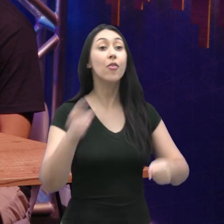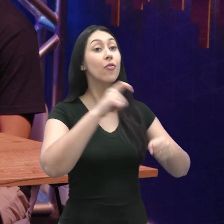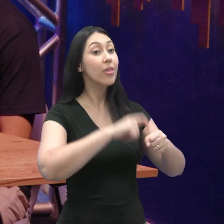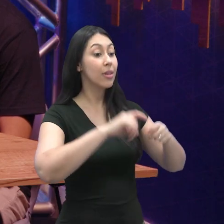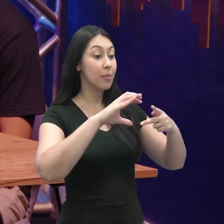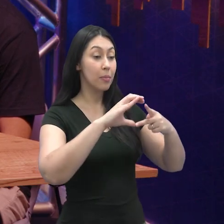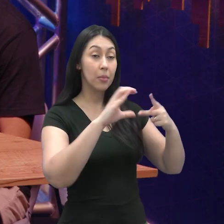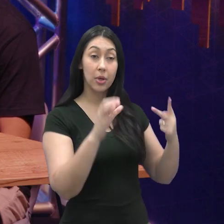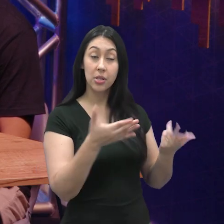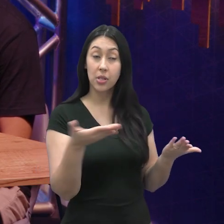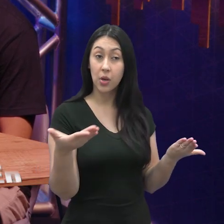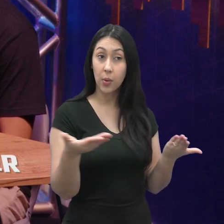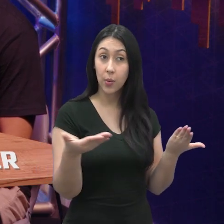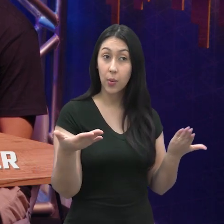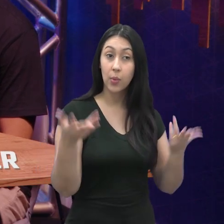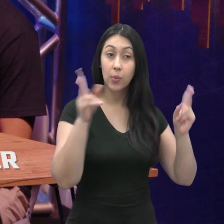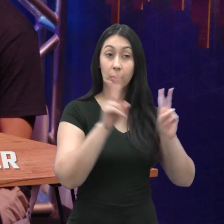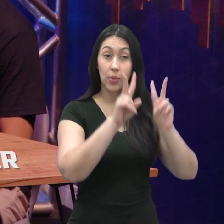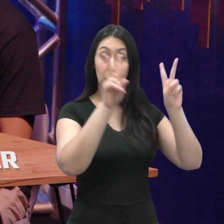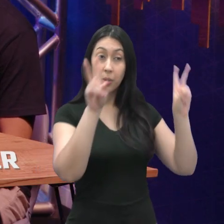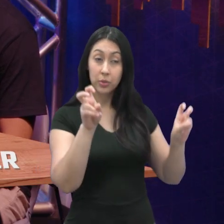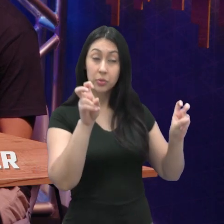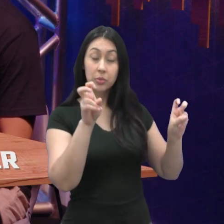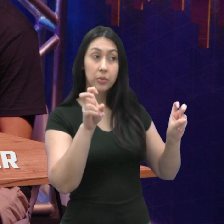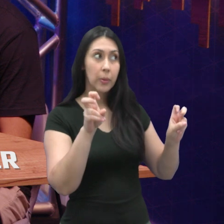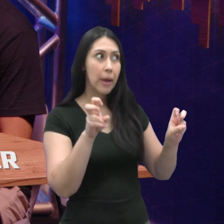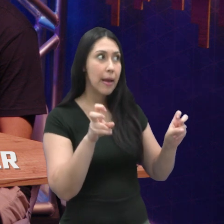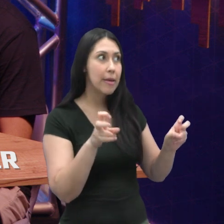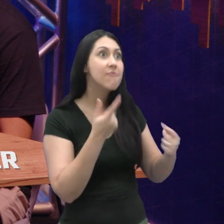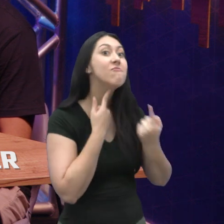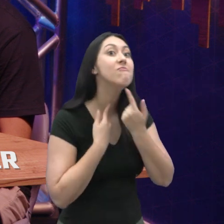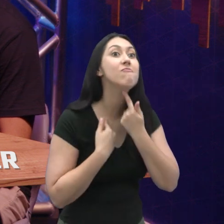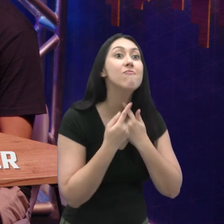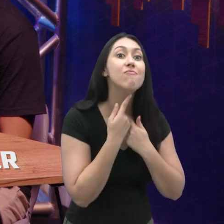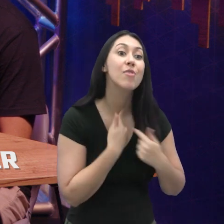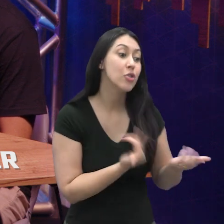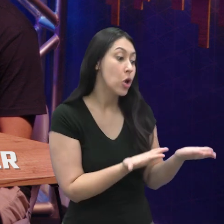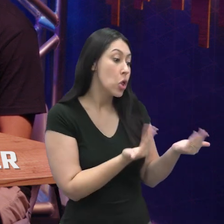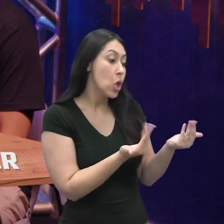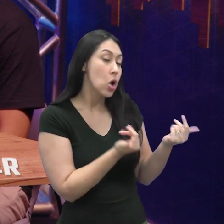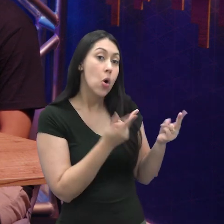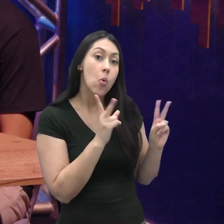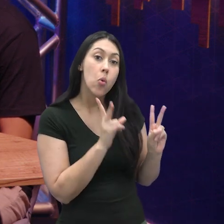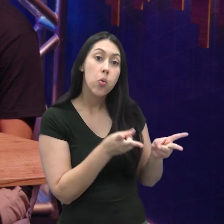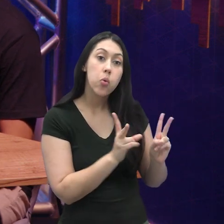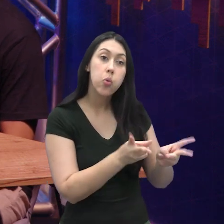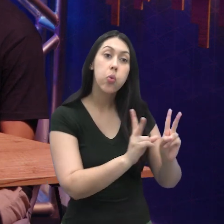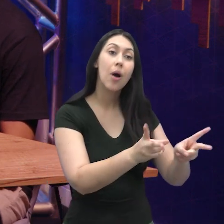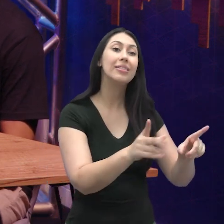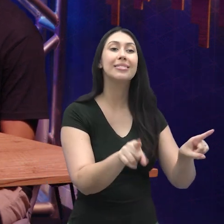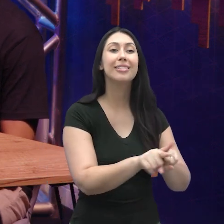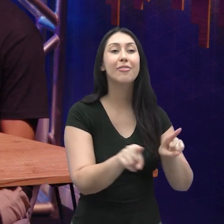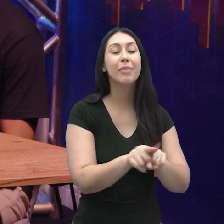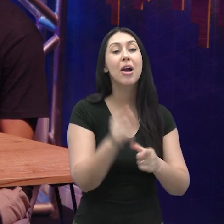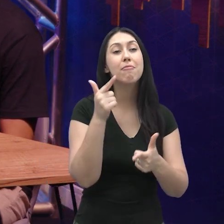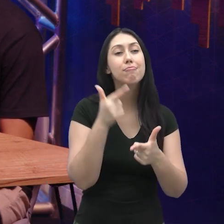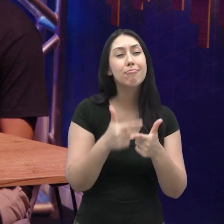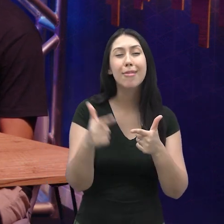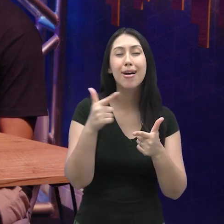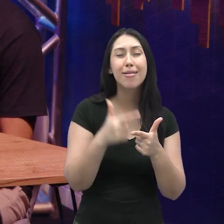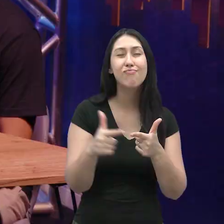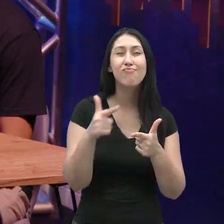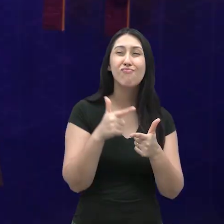De volta com Pode Ser, e hoje a gente está falando então sobre essa busca incessante pela juventude, né, e o problema